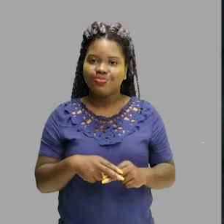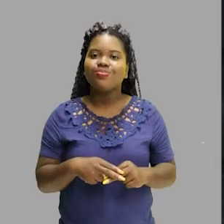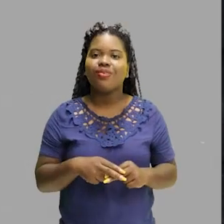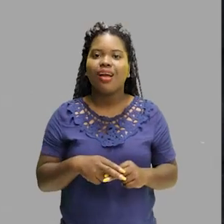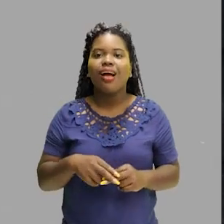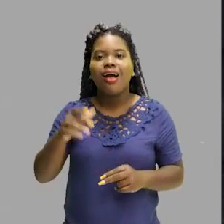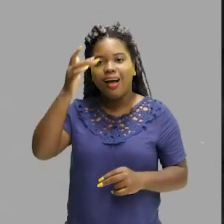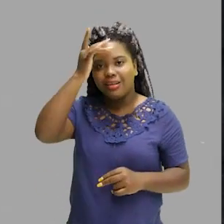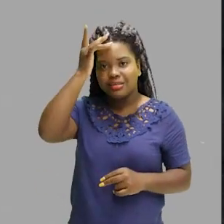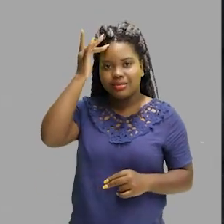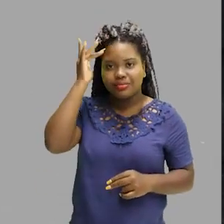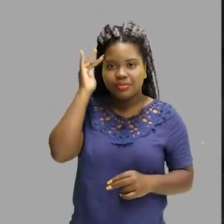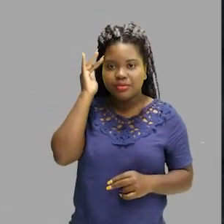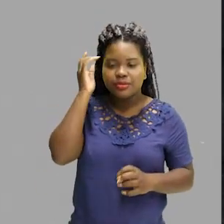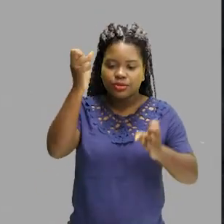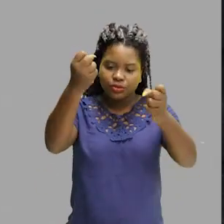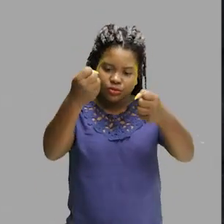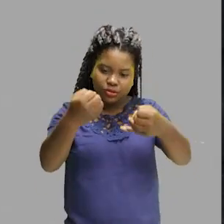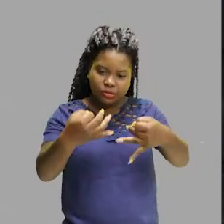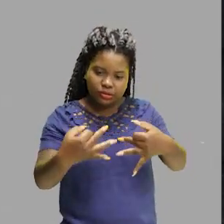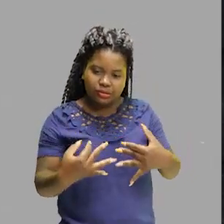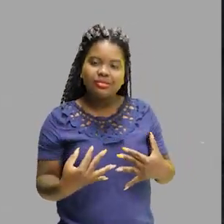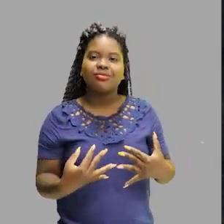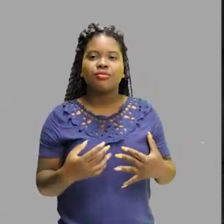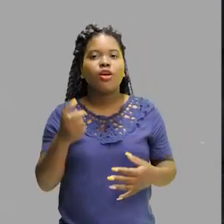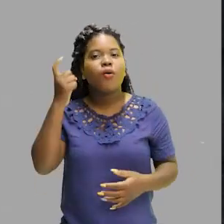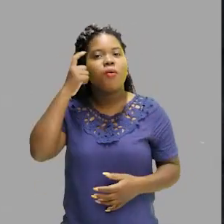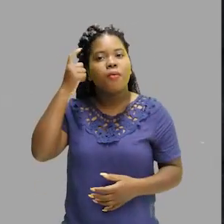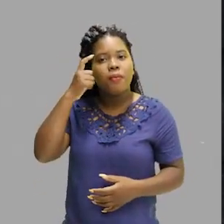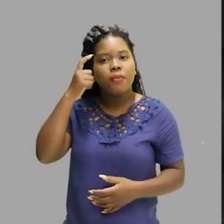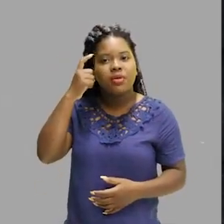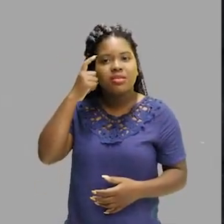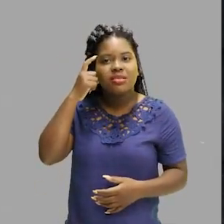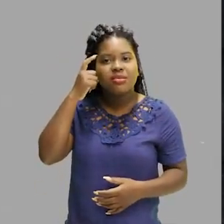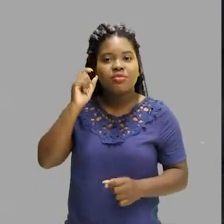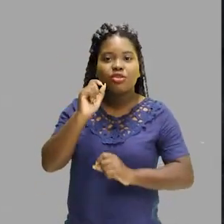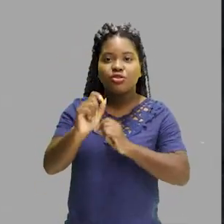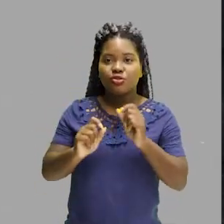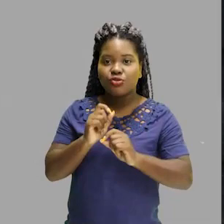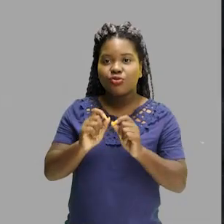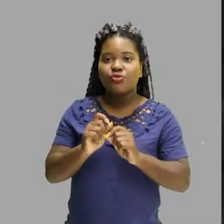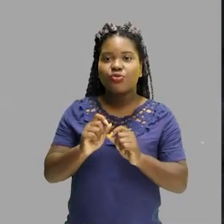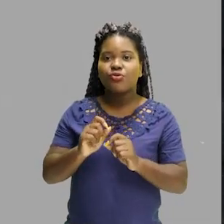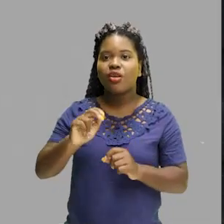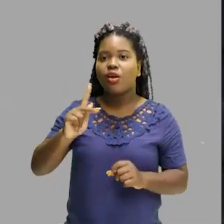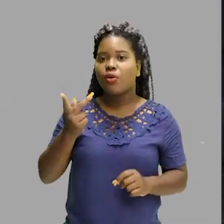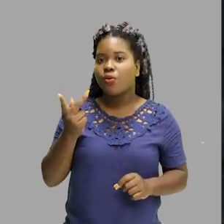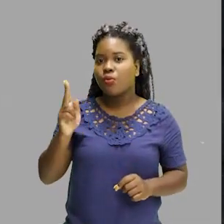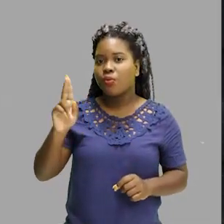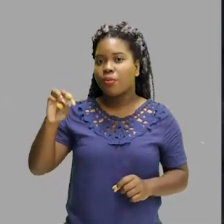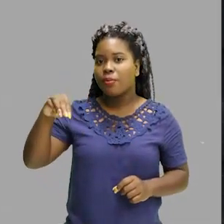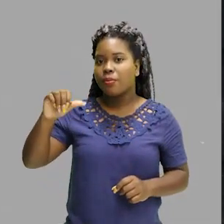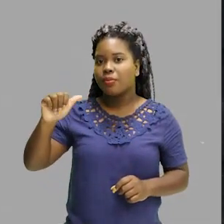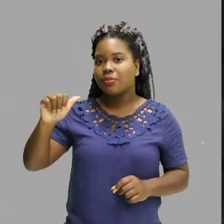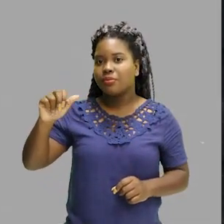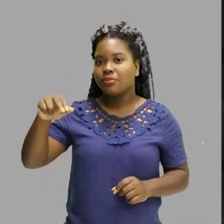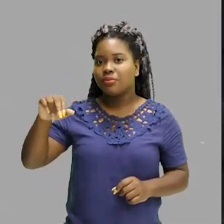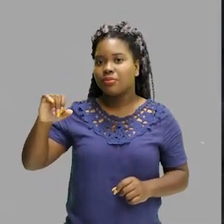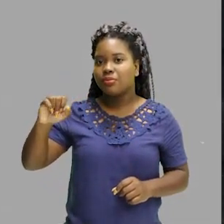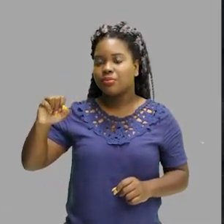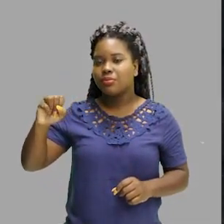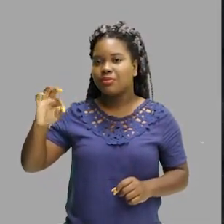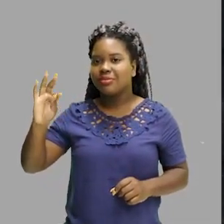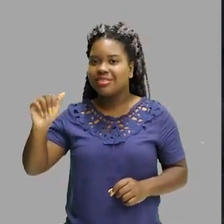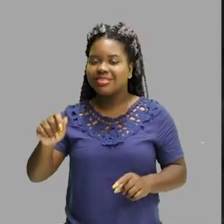de teatro já com um pensamento humanista e renascentista. Por quê? Porque nós estamos saindo da Idade Média